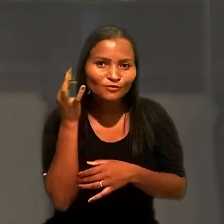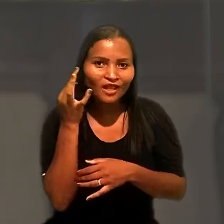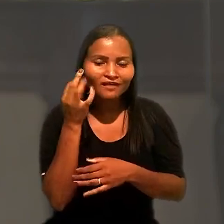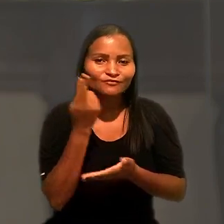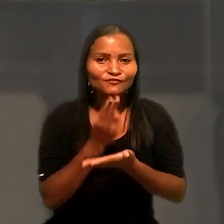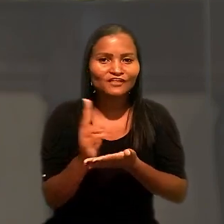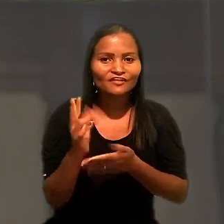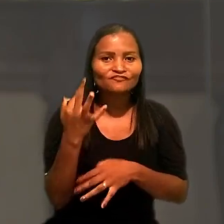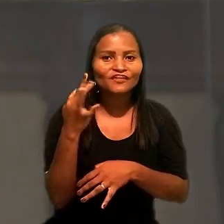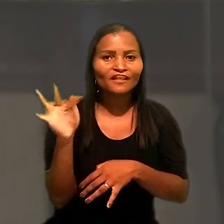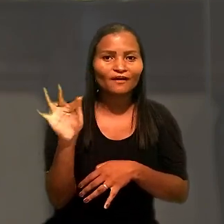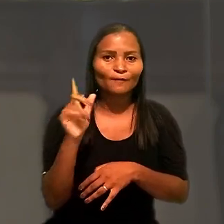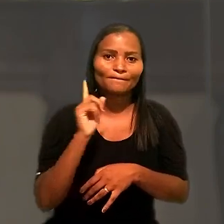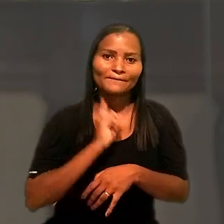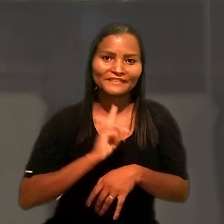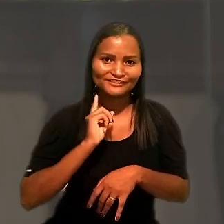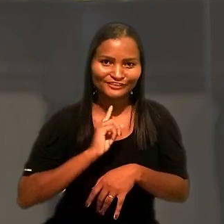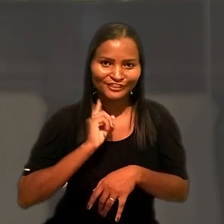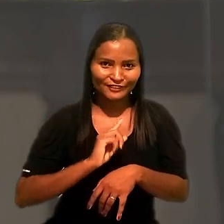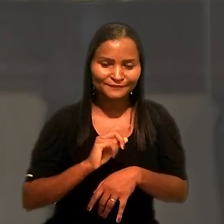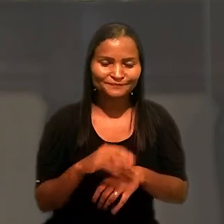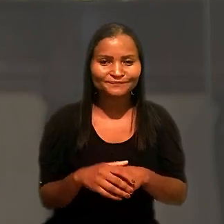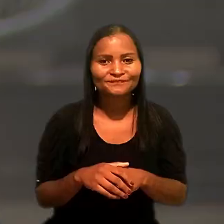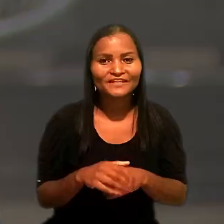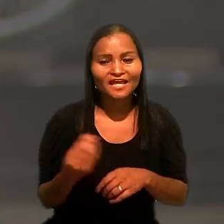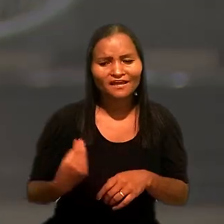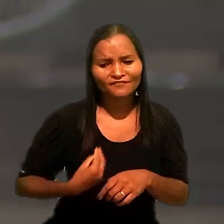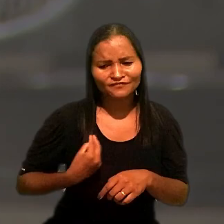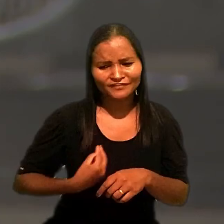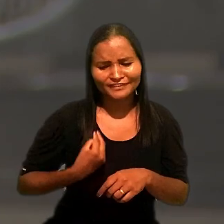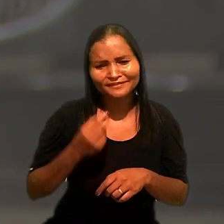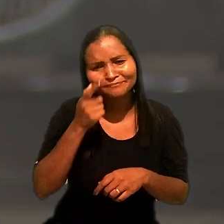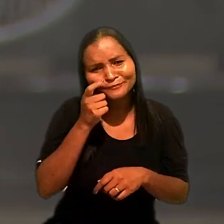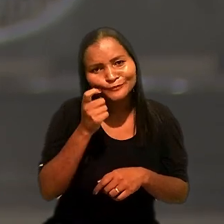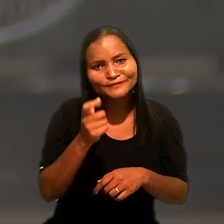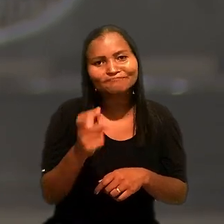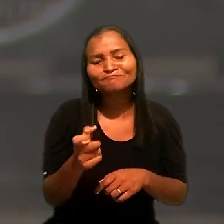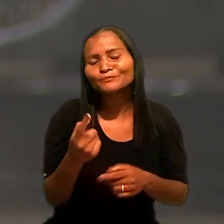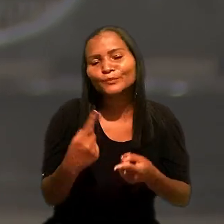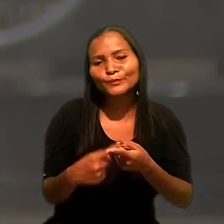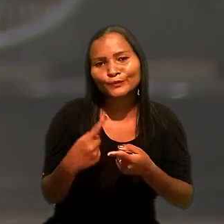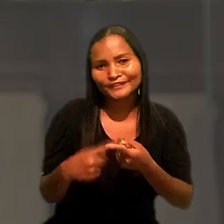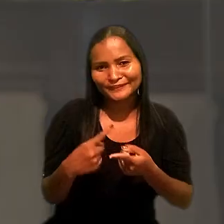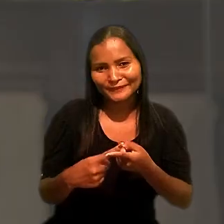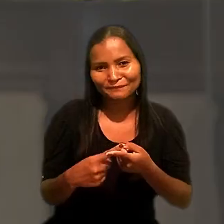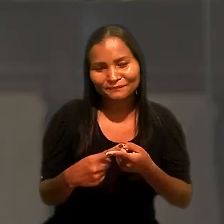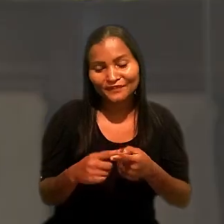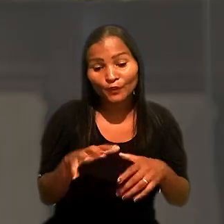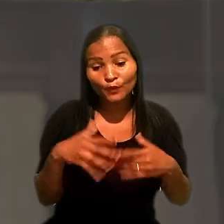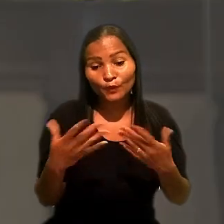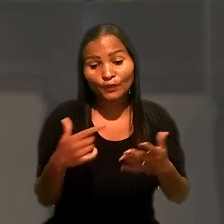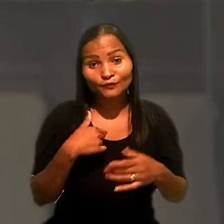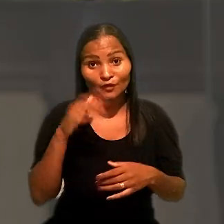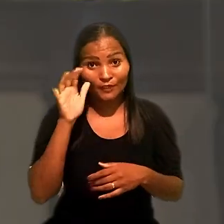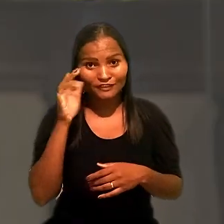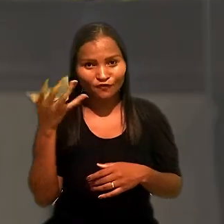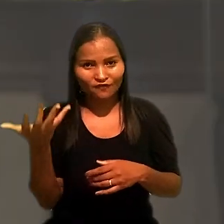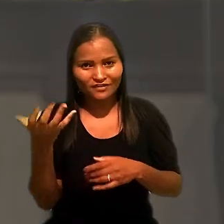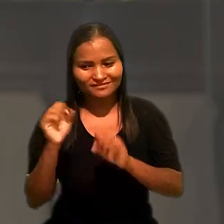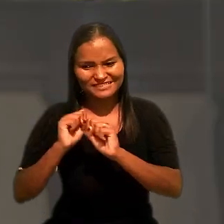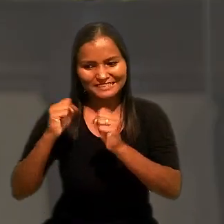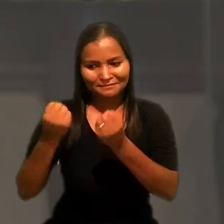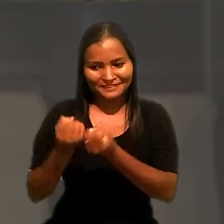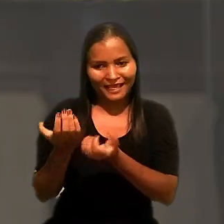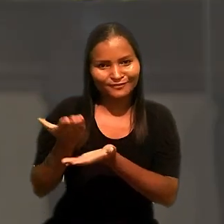no vestibular da Universidade Federal de Minas Gerais. Sabe que a vida é muito interessante. Mas por quê? Eu, quando